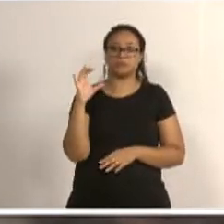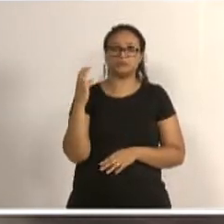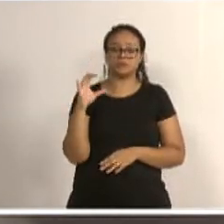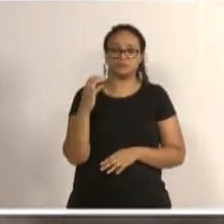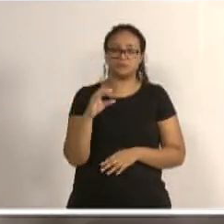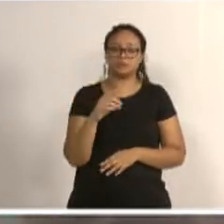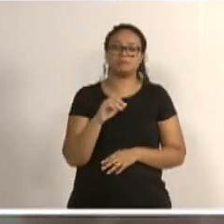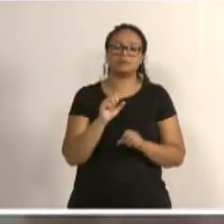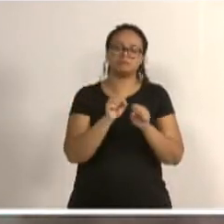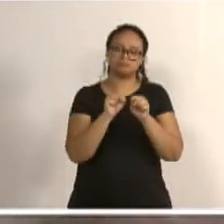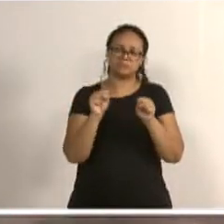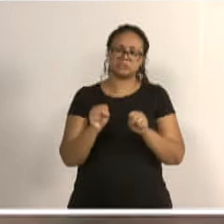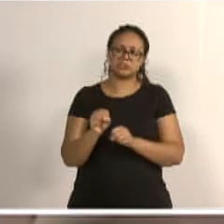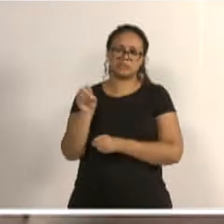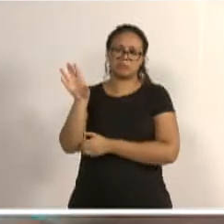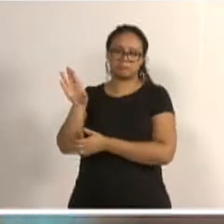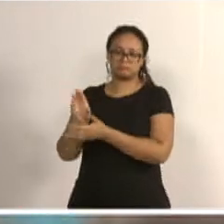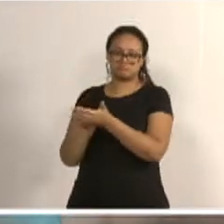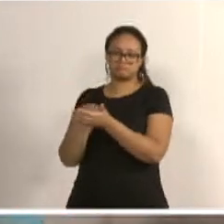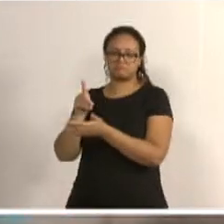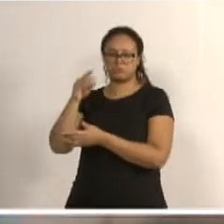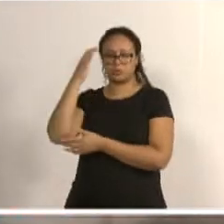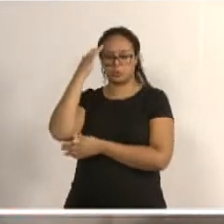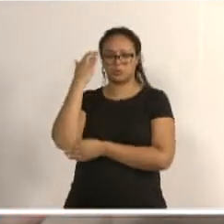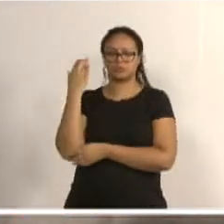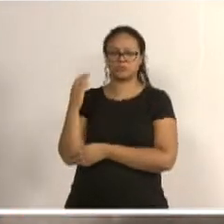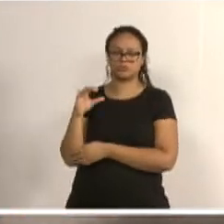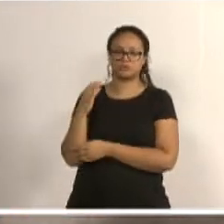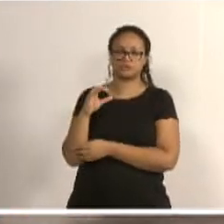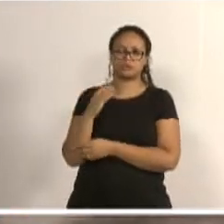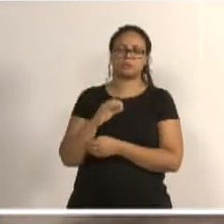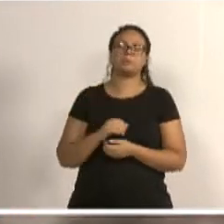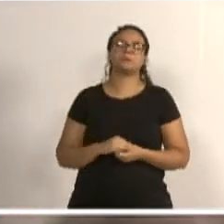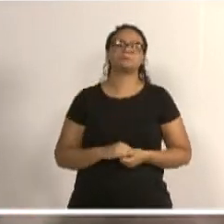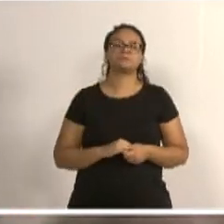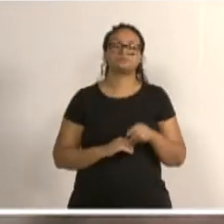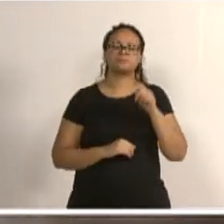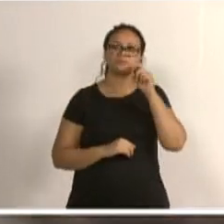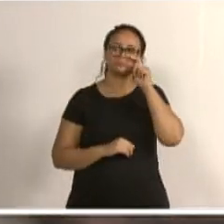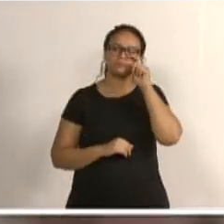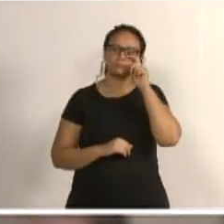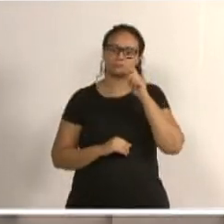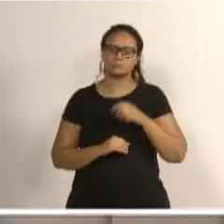sistema nosso é baseado lá, aí o Éder também já pode falar isso.